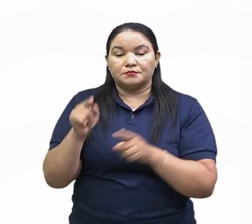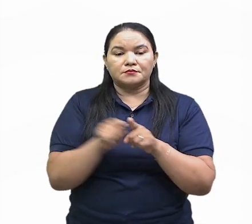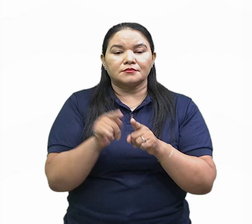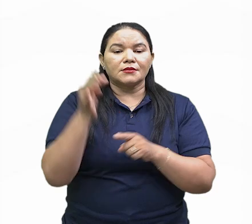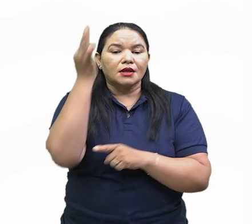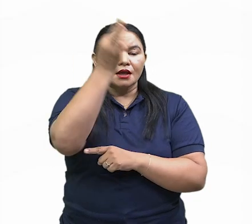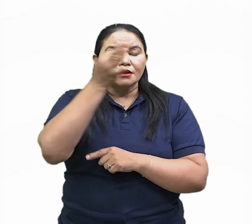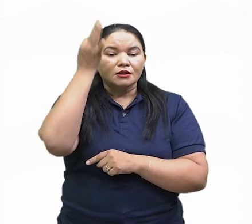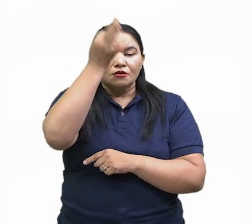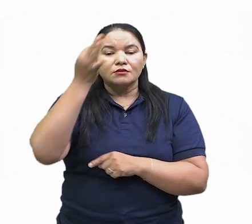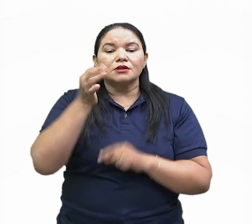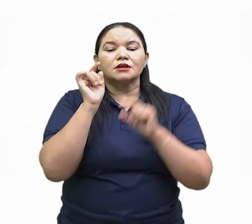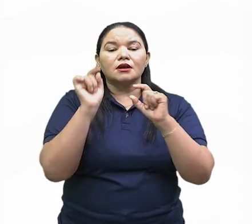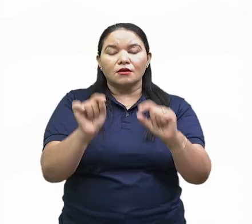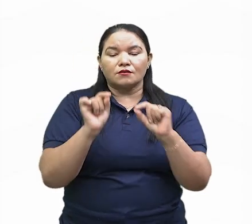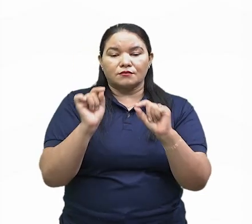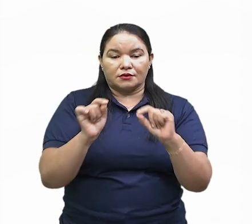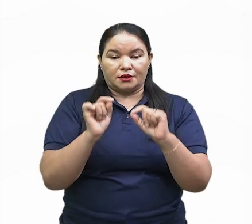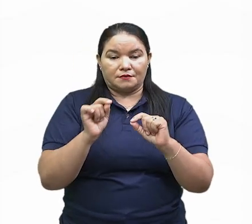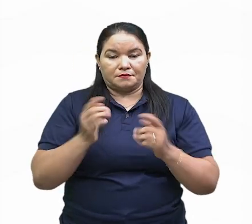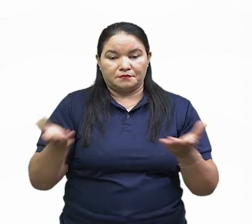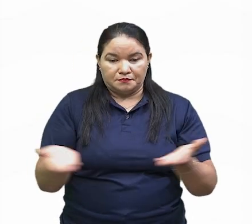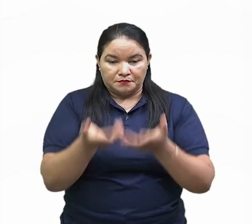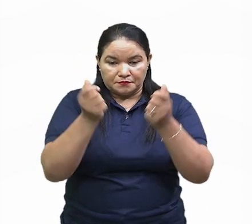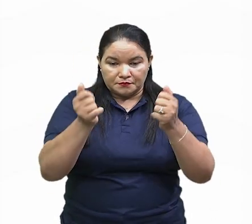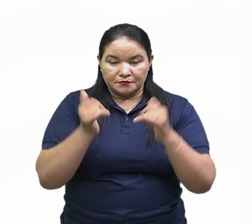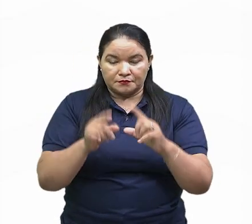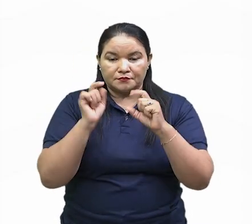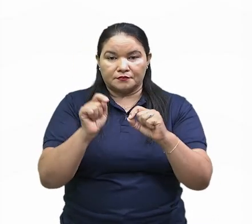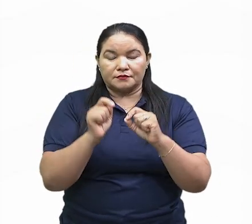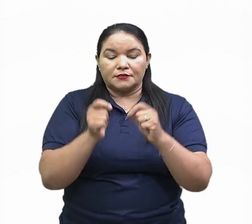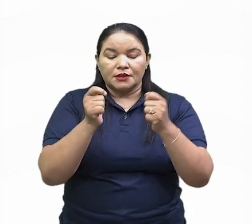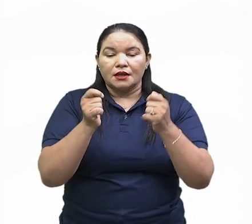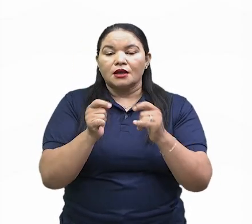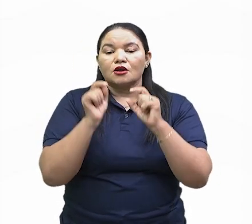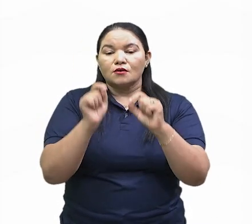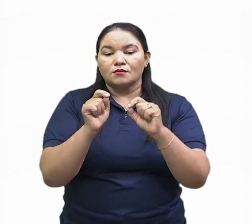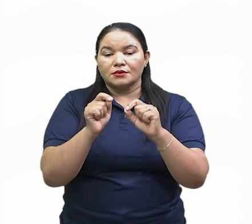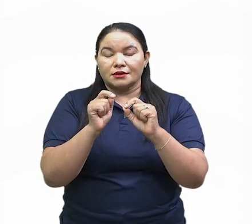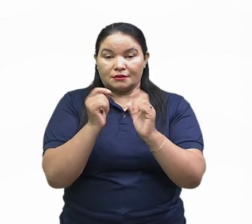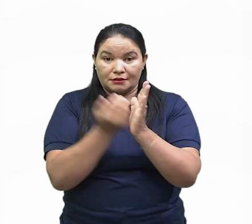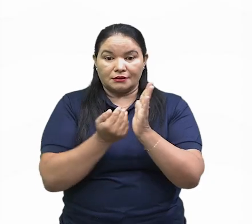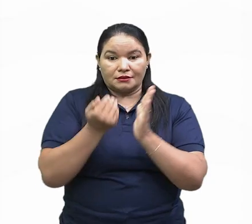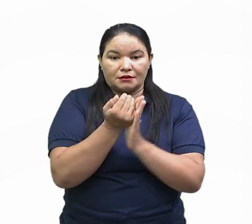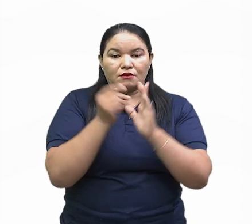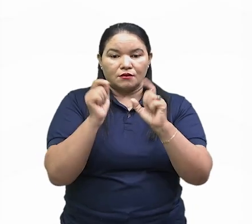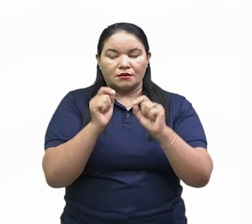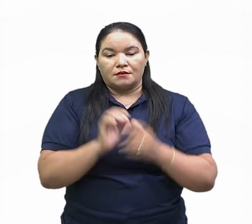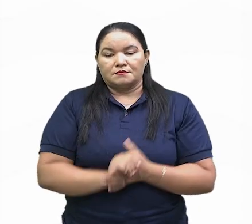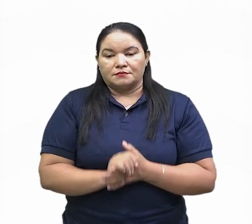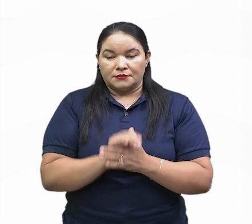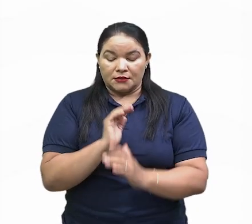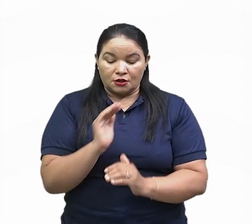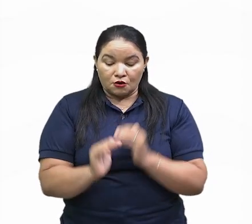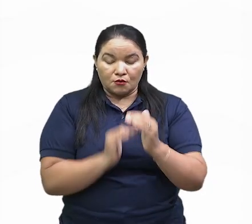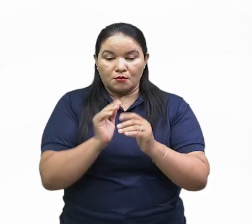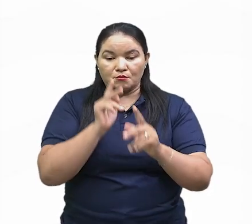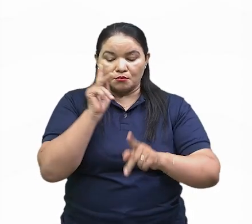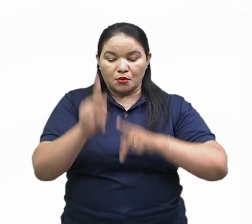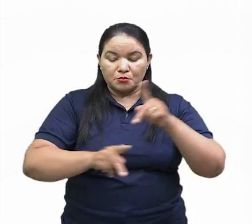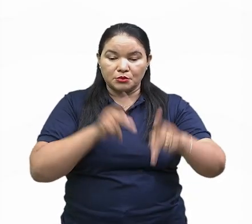da transição demográfica, gente, é um modelo que explica o quê? A evolução